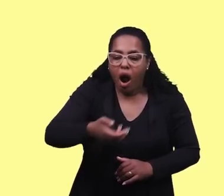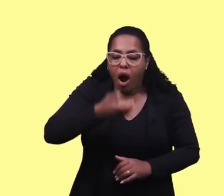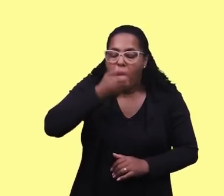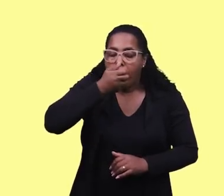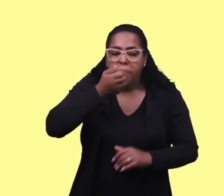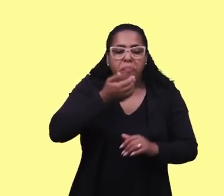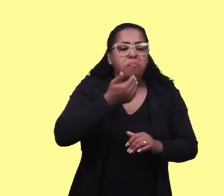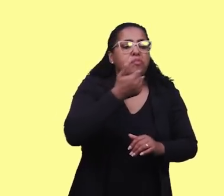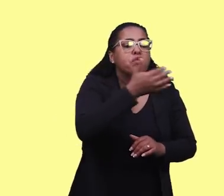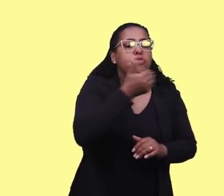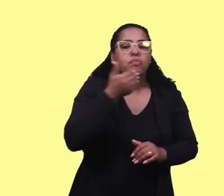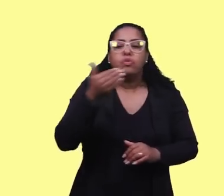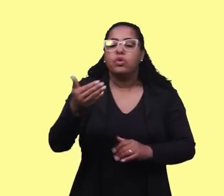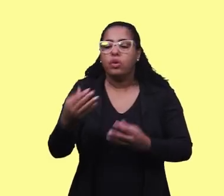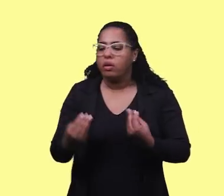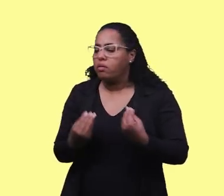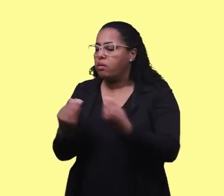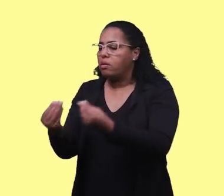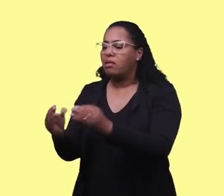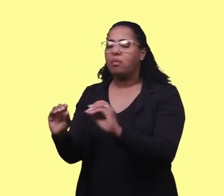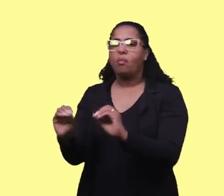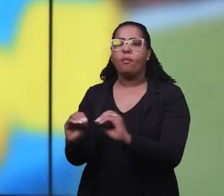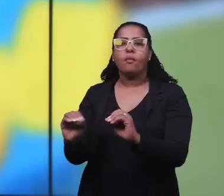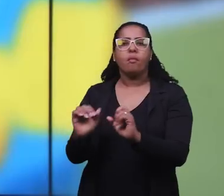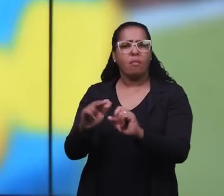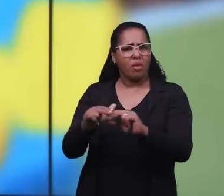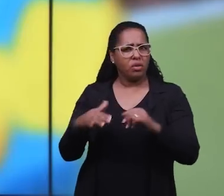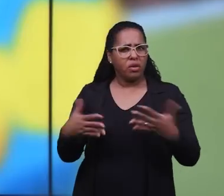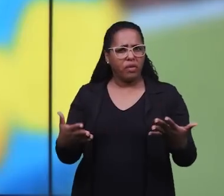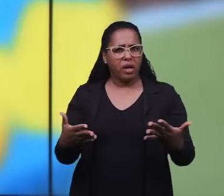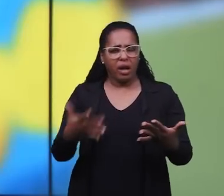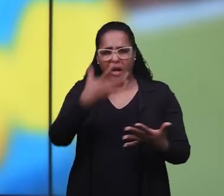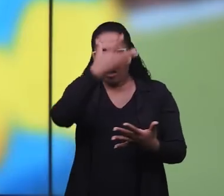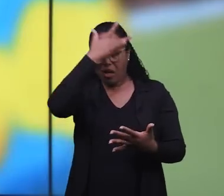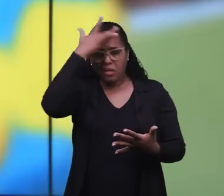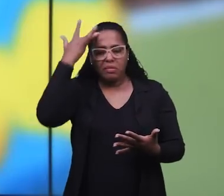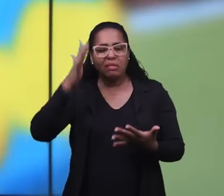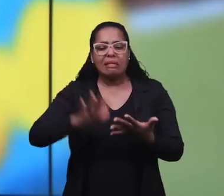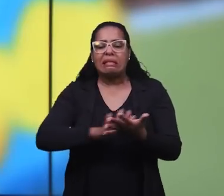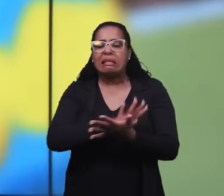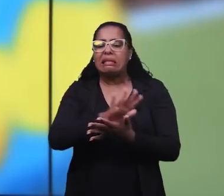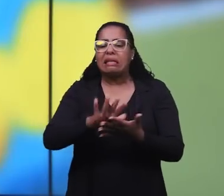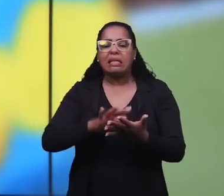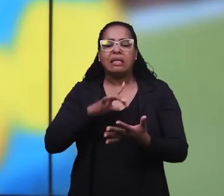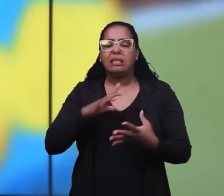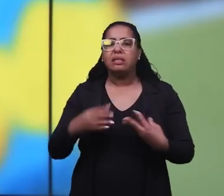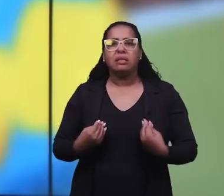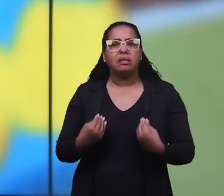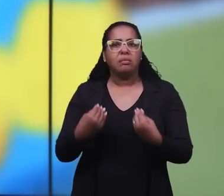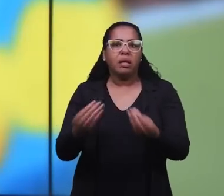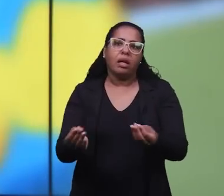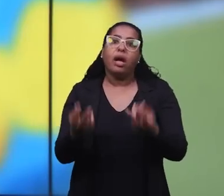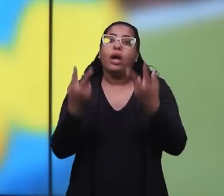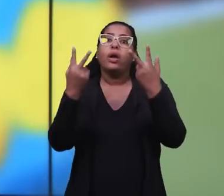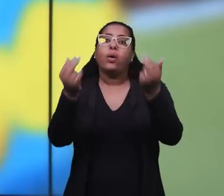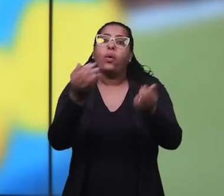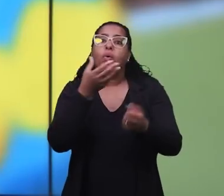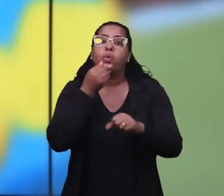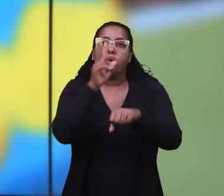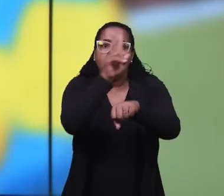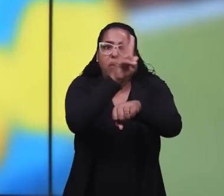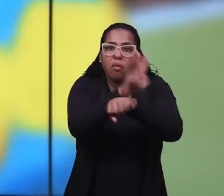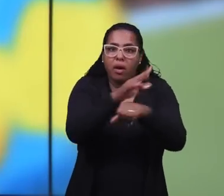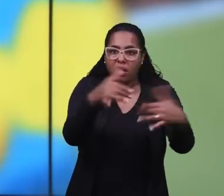dava nada. Sabem por quê? Porque ninguém tinha nada para lhe dar. Era como aqueles guardas da